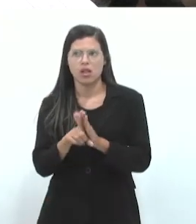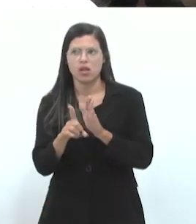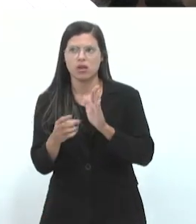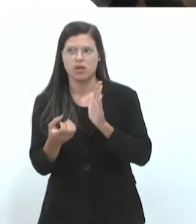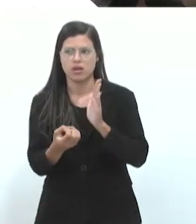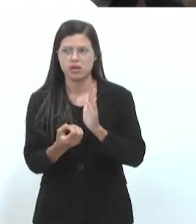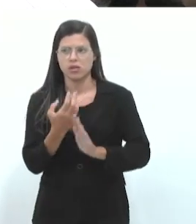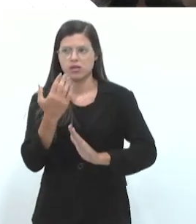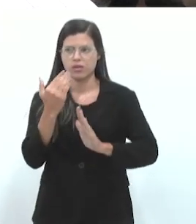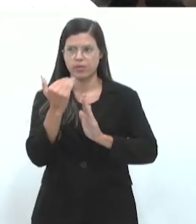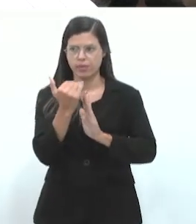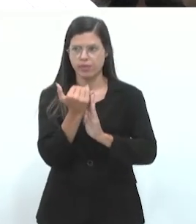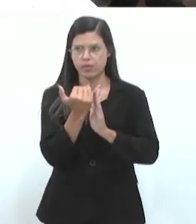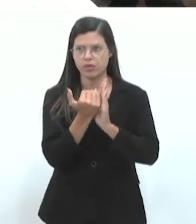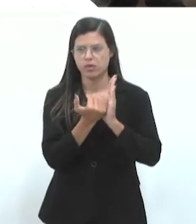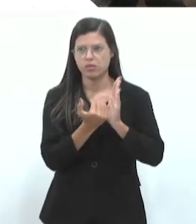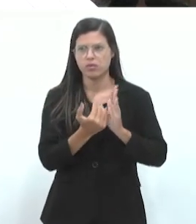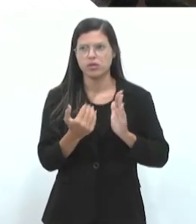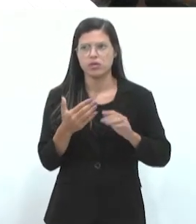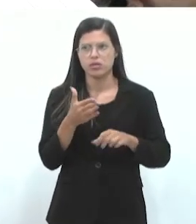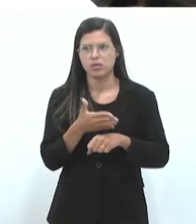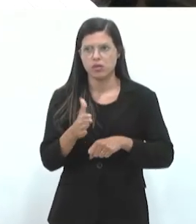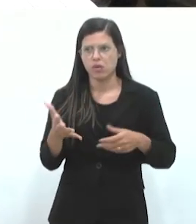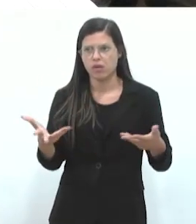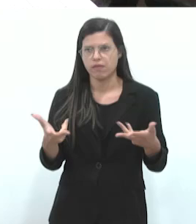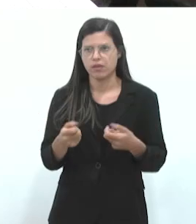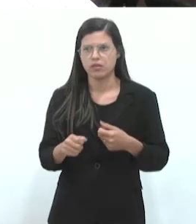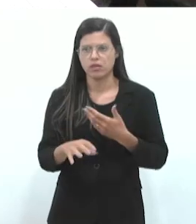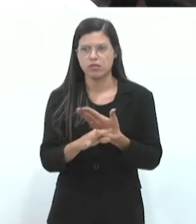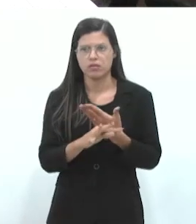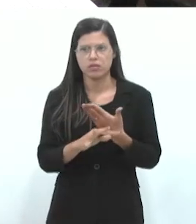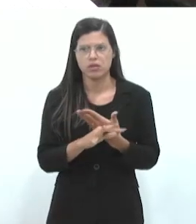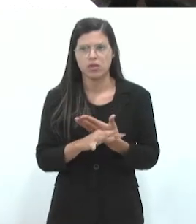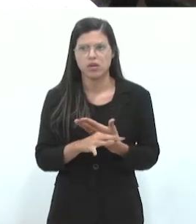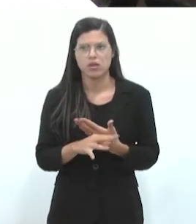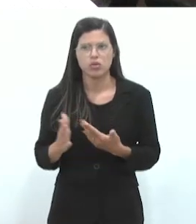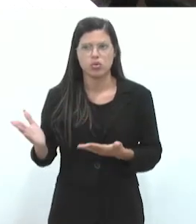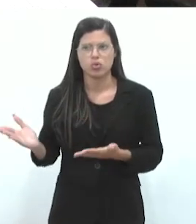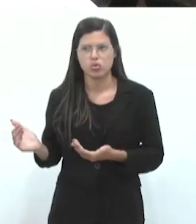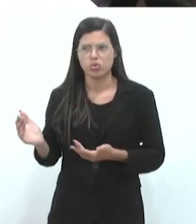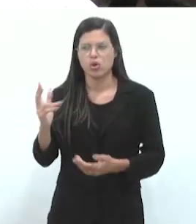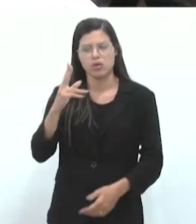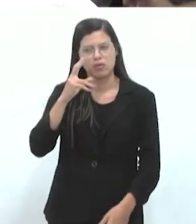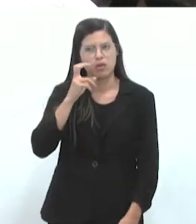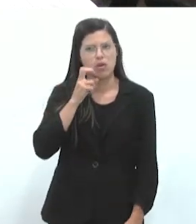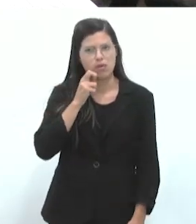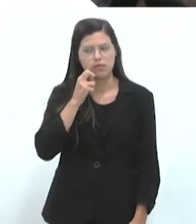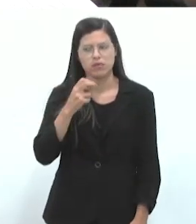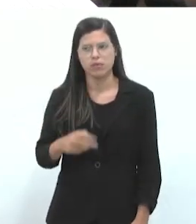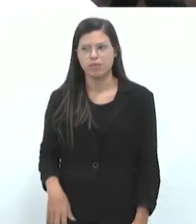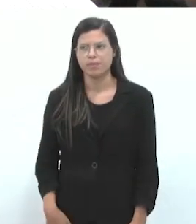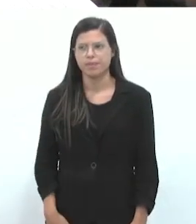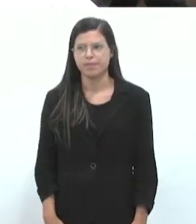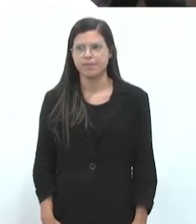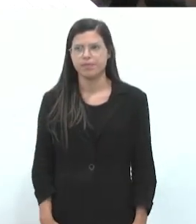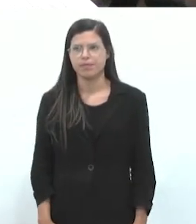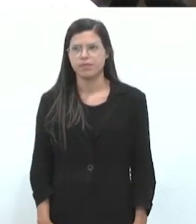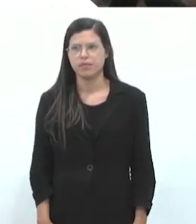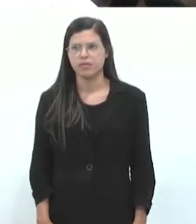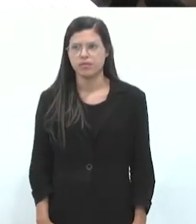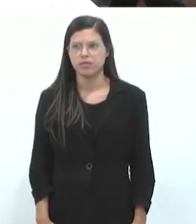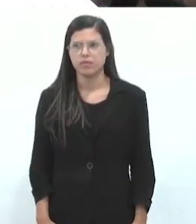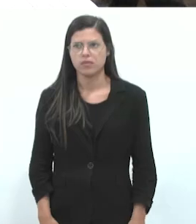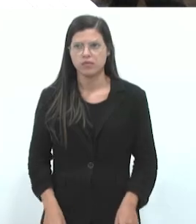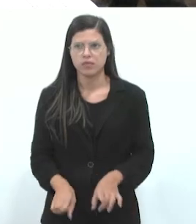o programa de qualificação técnica para os jovens tutelados, que aprovamos aqui no ano passado. Não, além disso, a deputada Élica